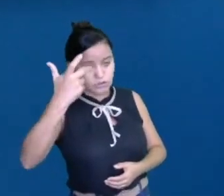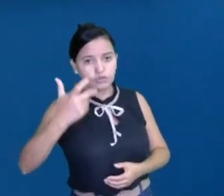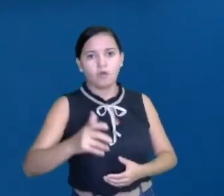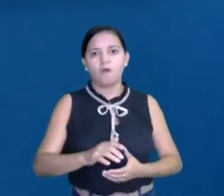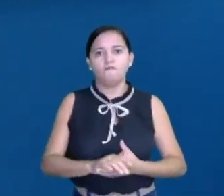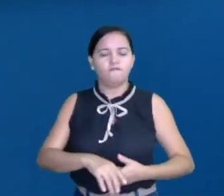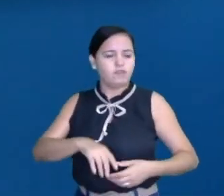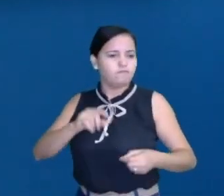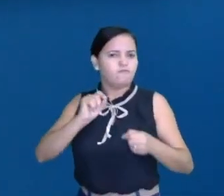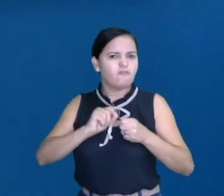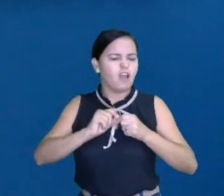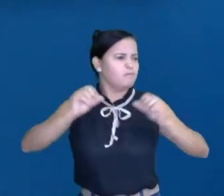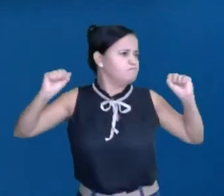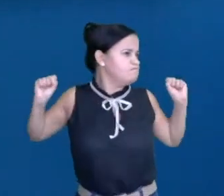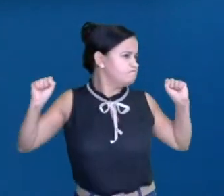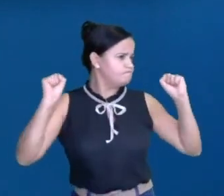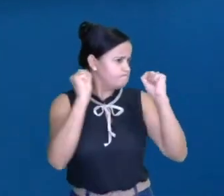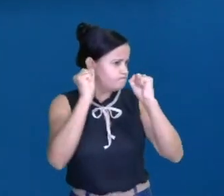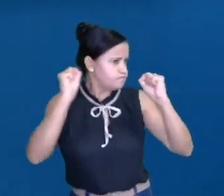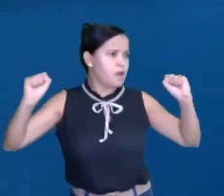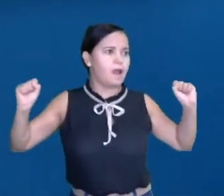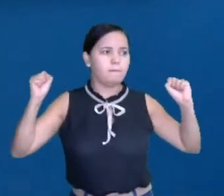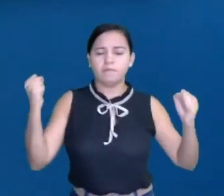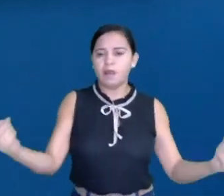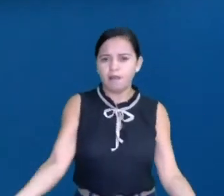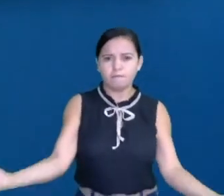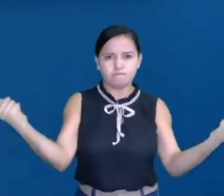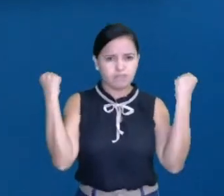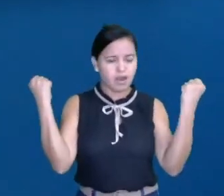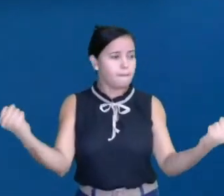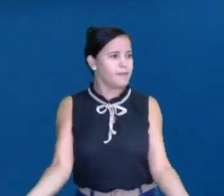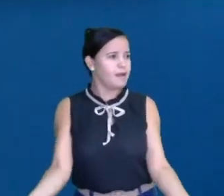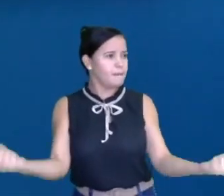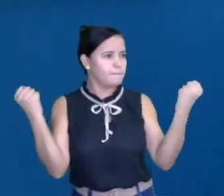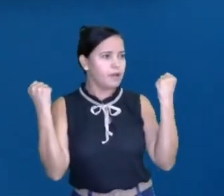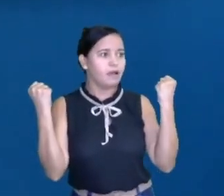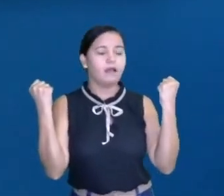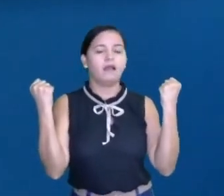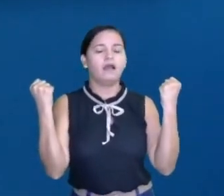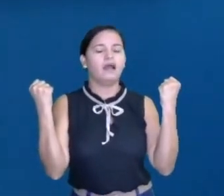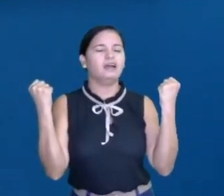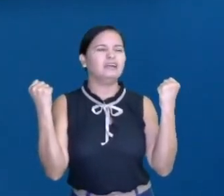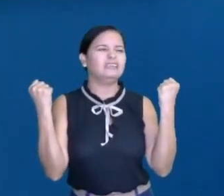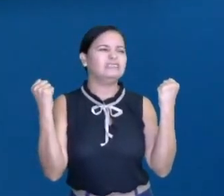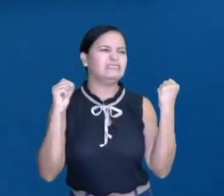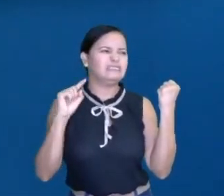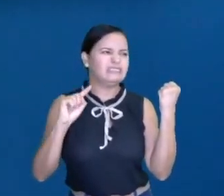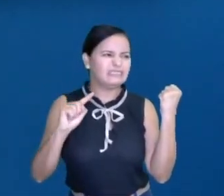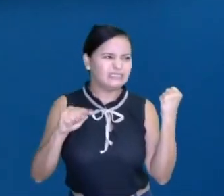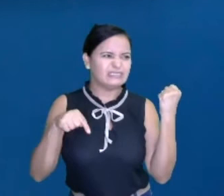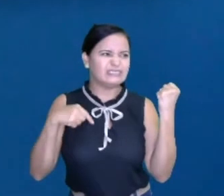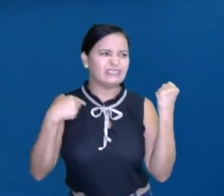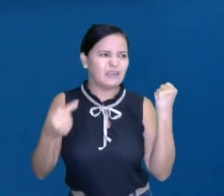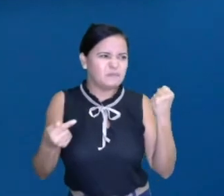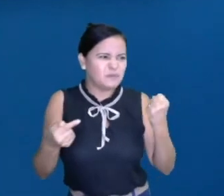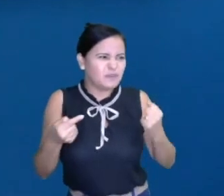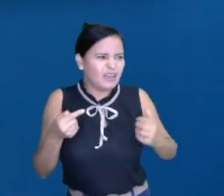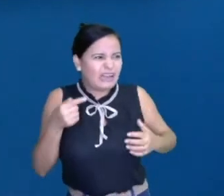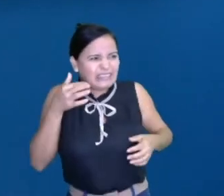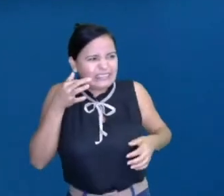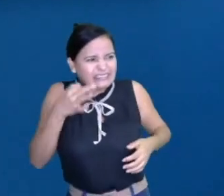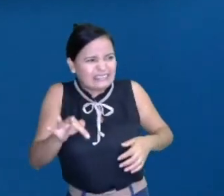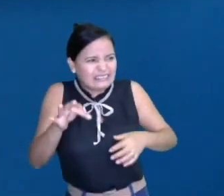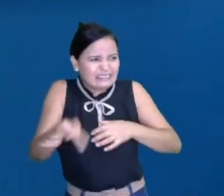academia, malhar, fazer um trabalho de esforço excessivo, de repente, no dia seguinte ou 2 dias depois, você sente muitas